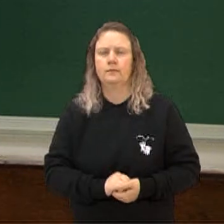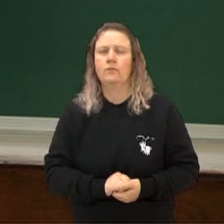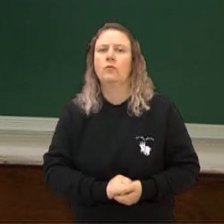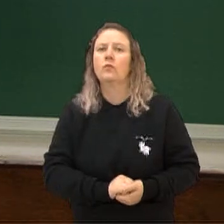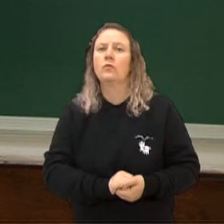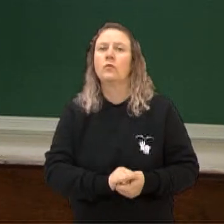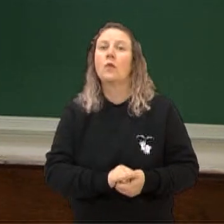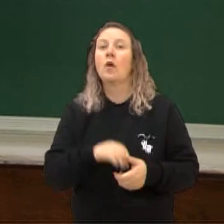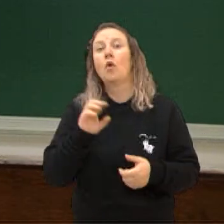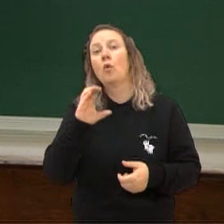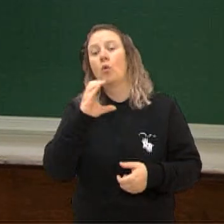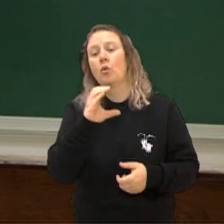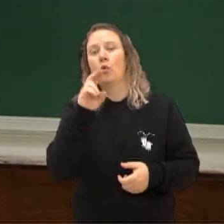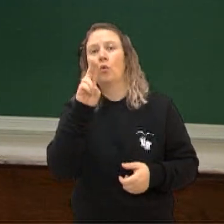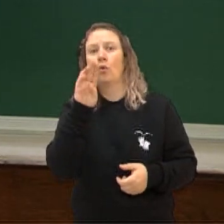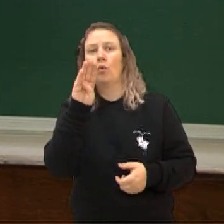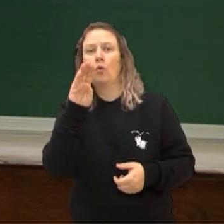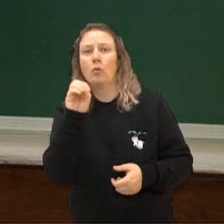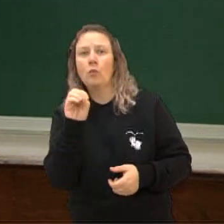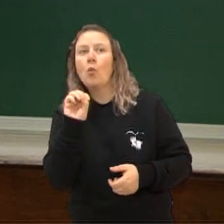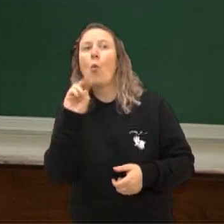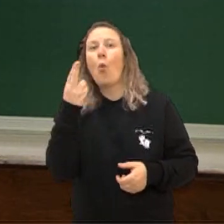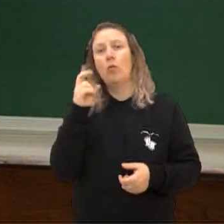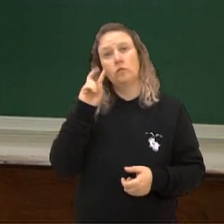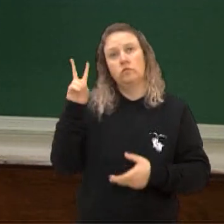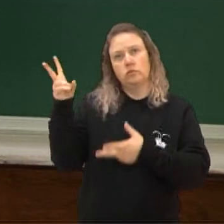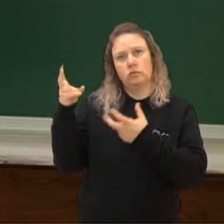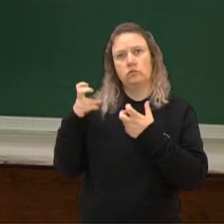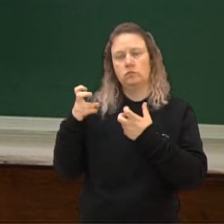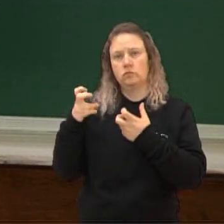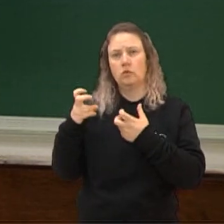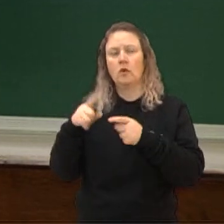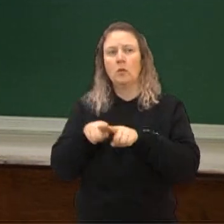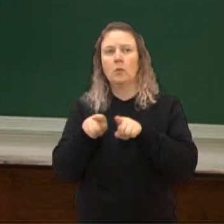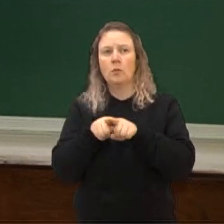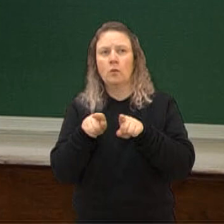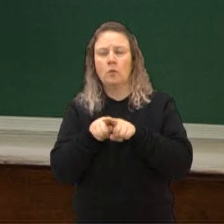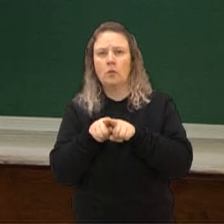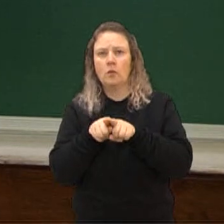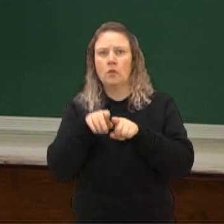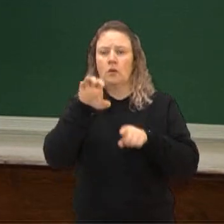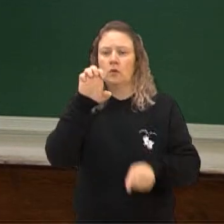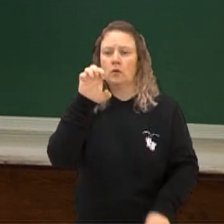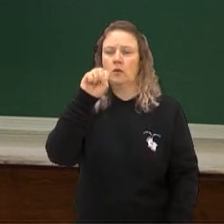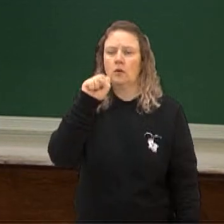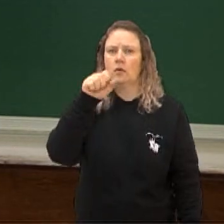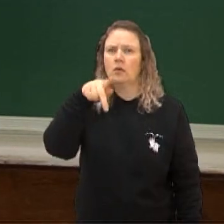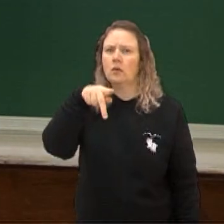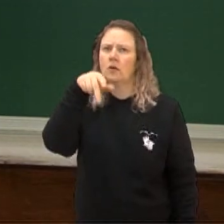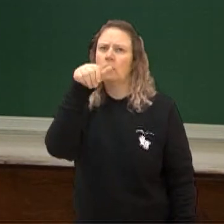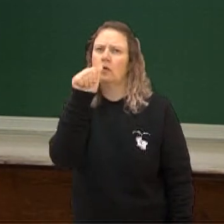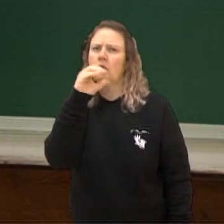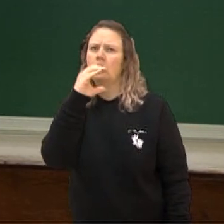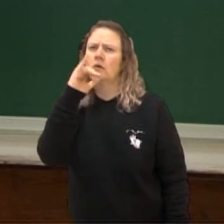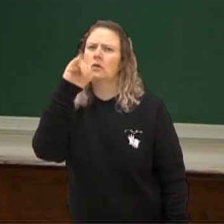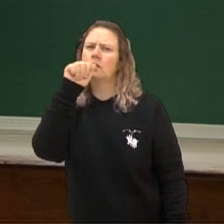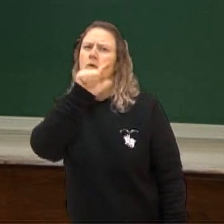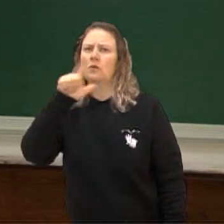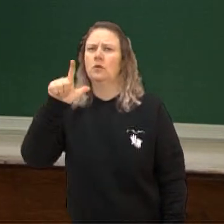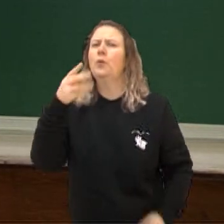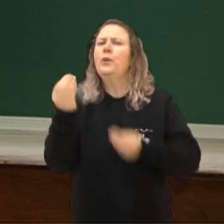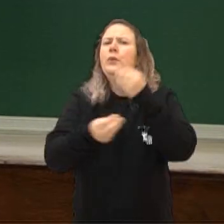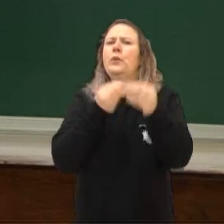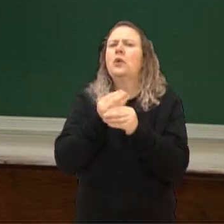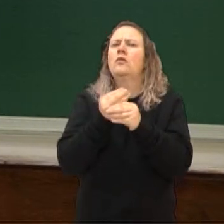do cubo ou do paralelepípedo. Então nós estamos falando da diagonal, ela é espacial. Como é que ela é construída, professor? Bom,